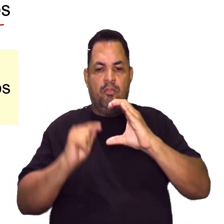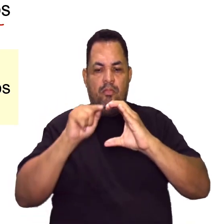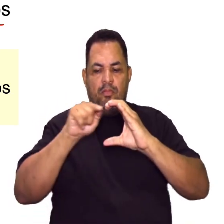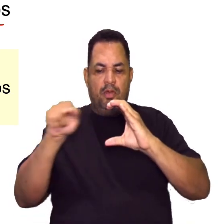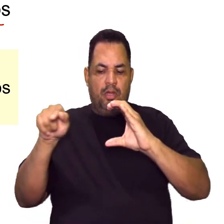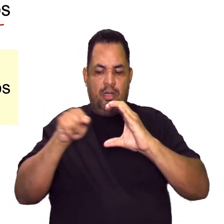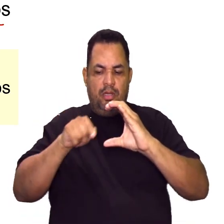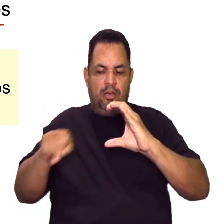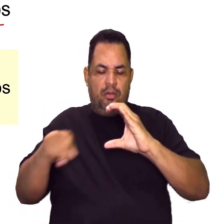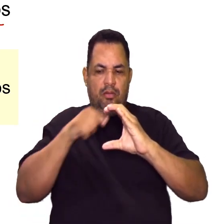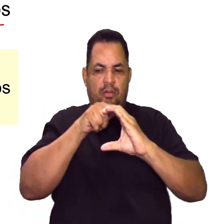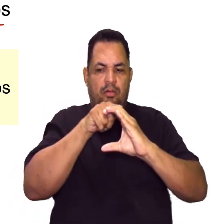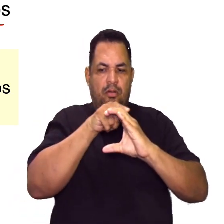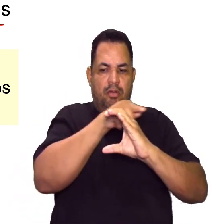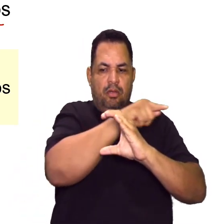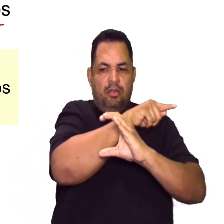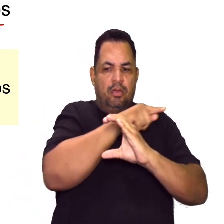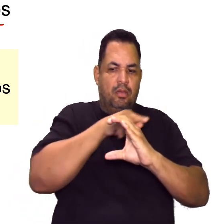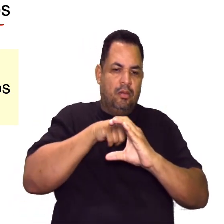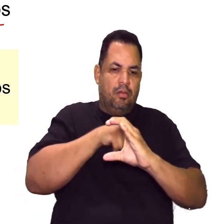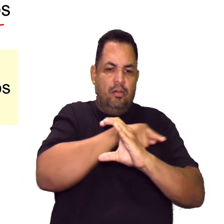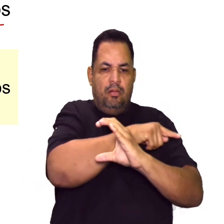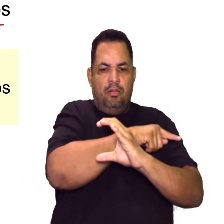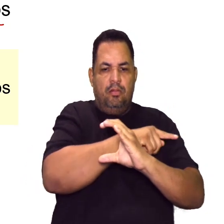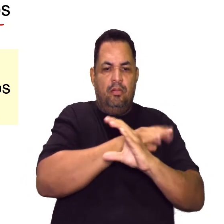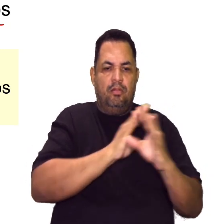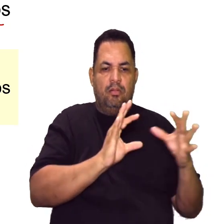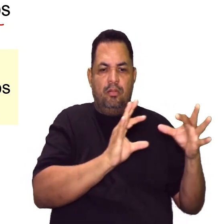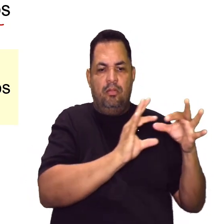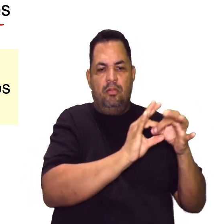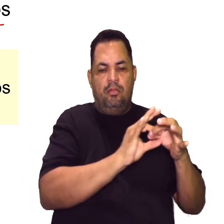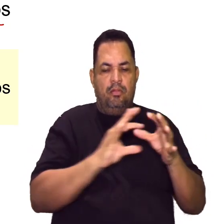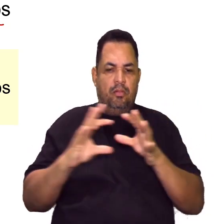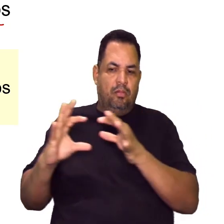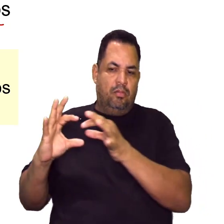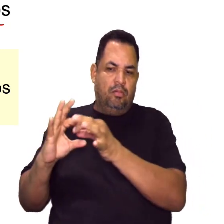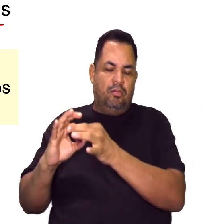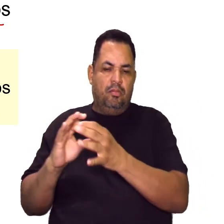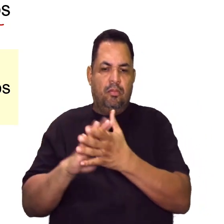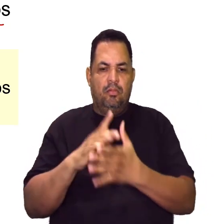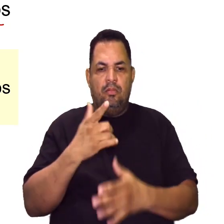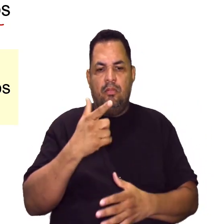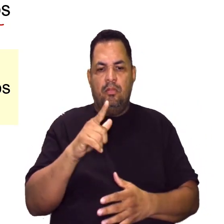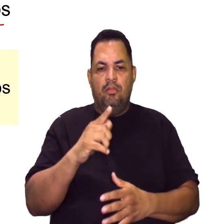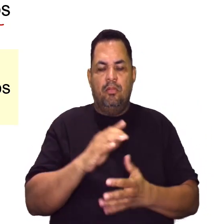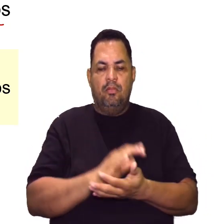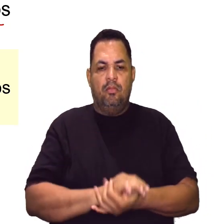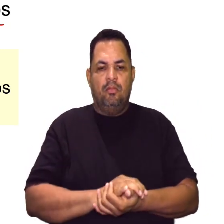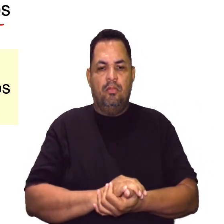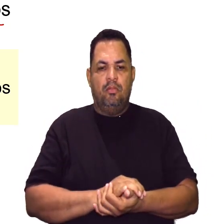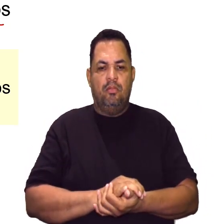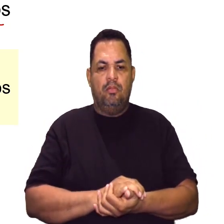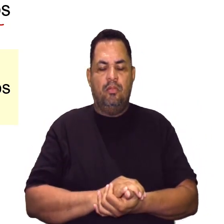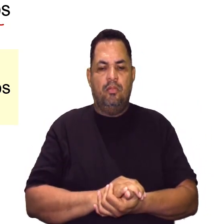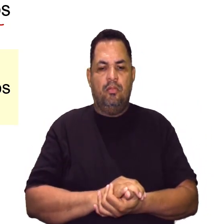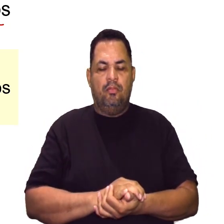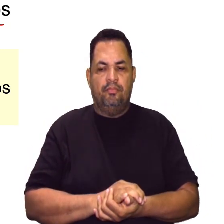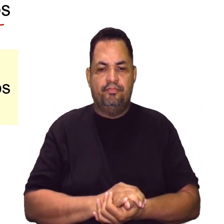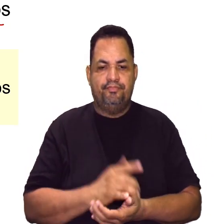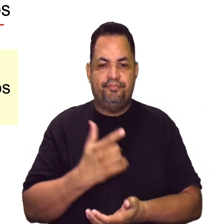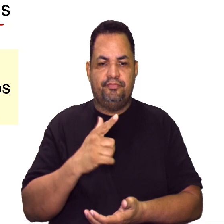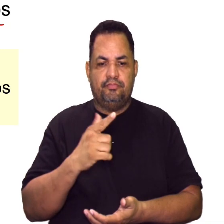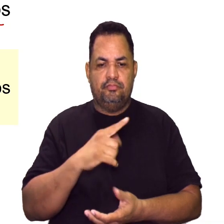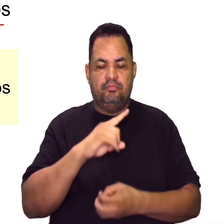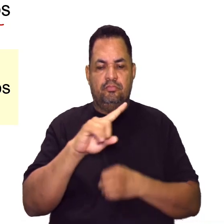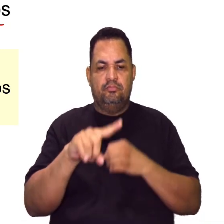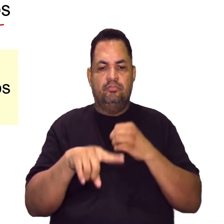elemento central com outros 2 ligou com o oxigênio. Então, não existe aqui, ó. Neste caso,